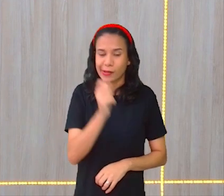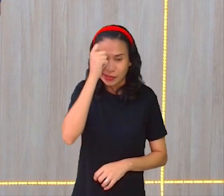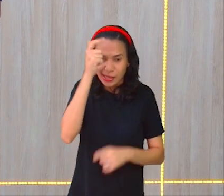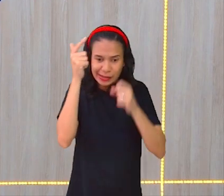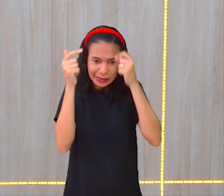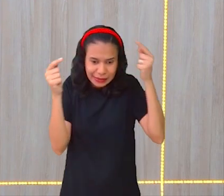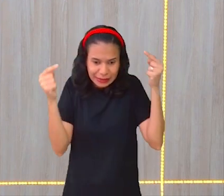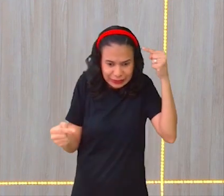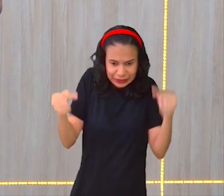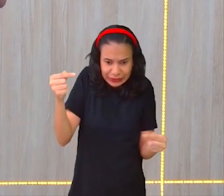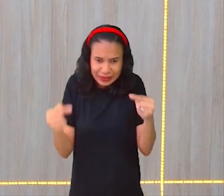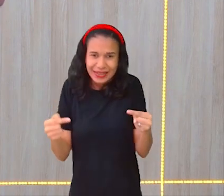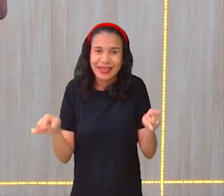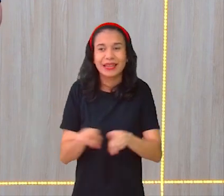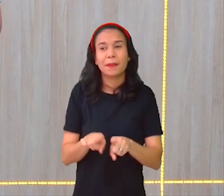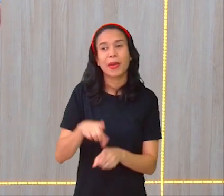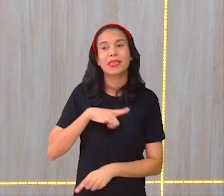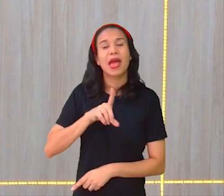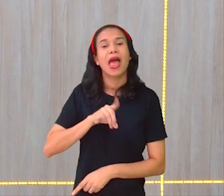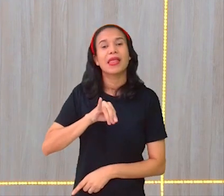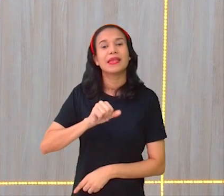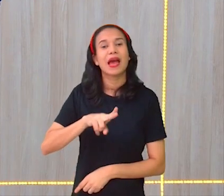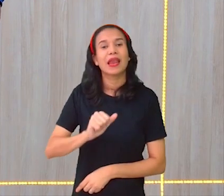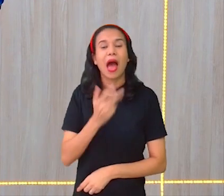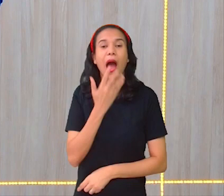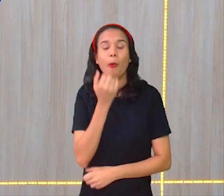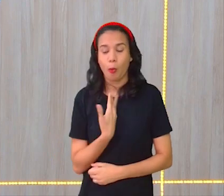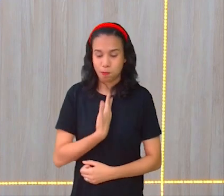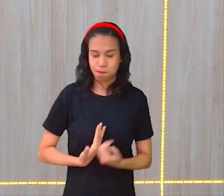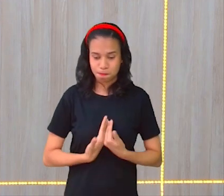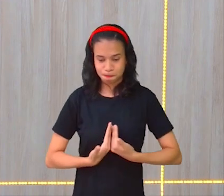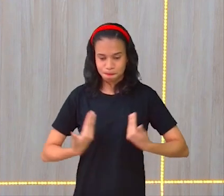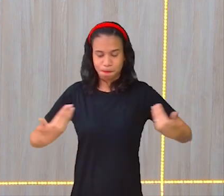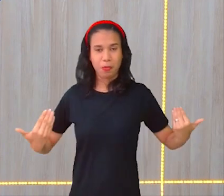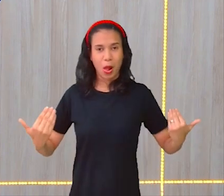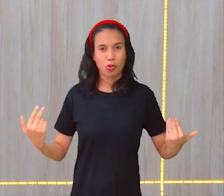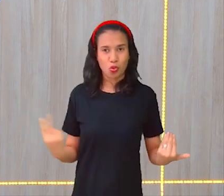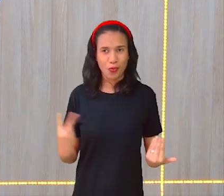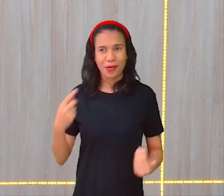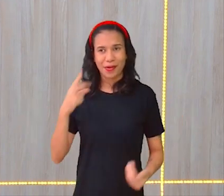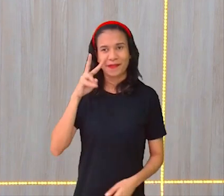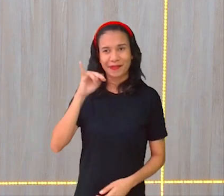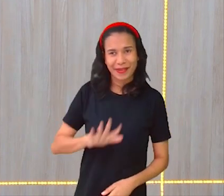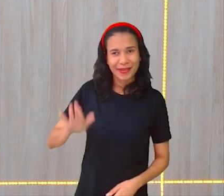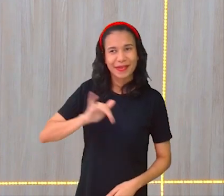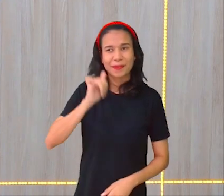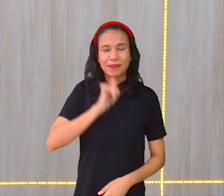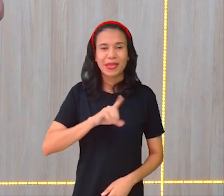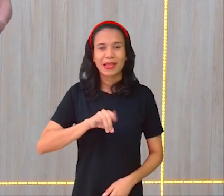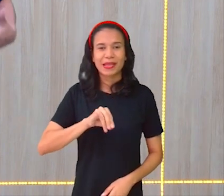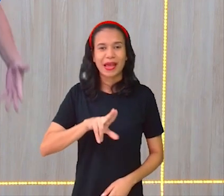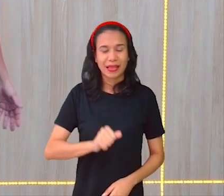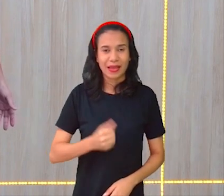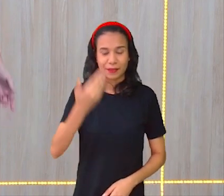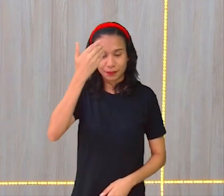aí. Mas tem a Diana, que ela se veste das duas cores, como vocês estão vendo aí na imagem da direita, né? A Diana, ela